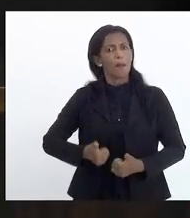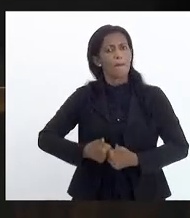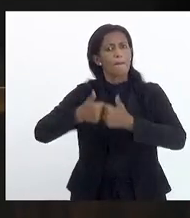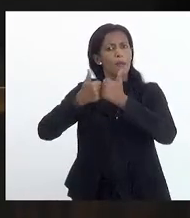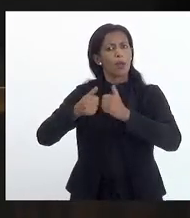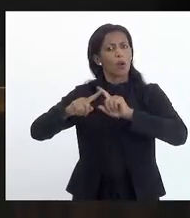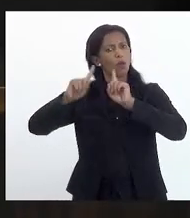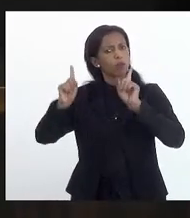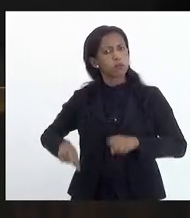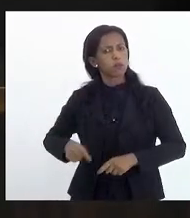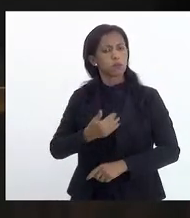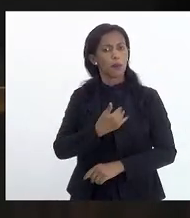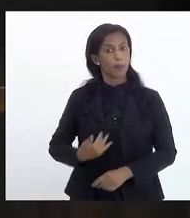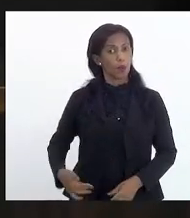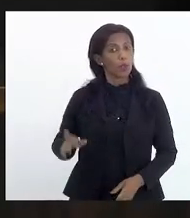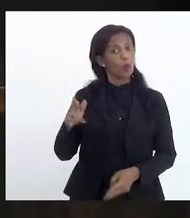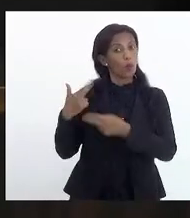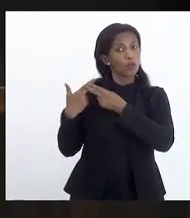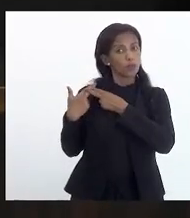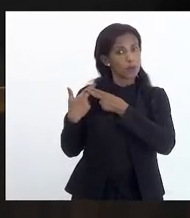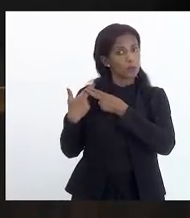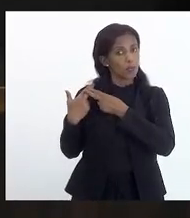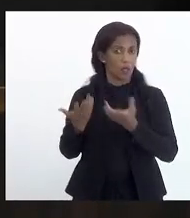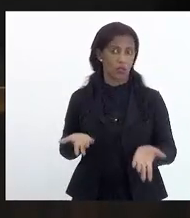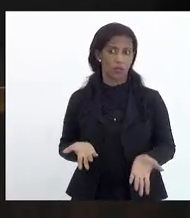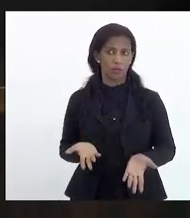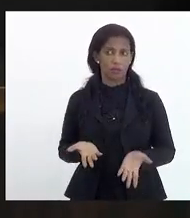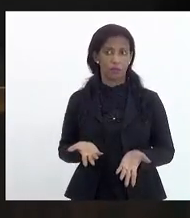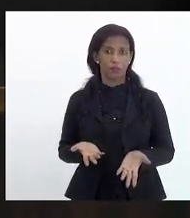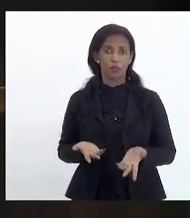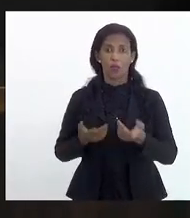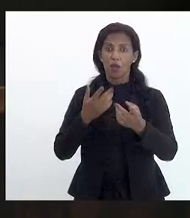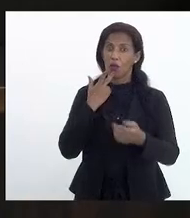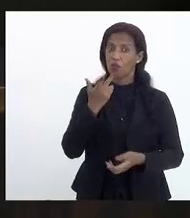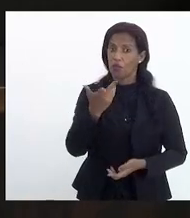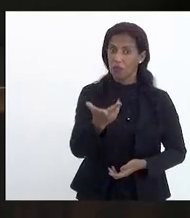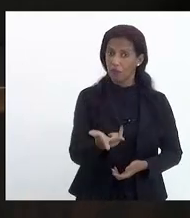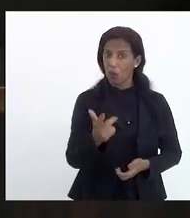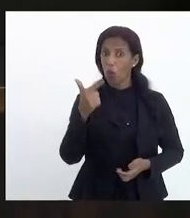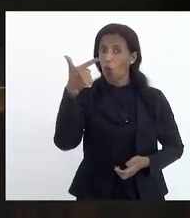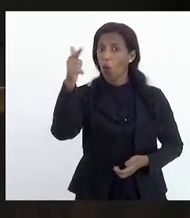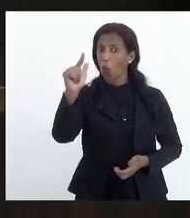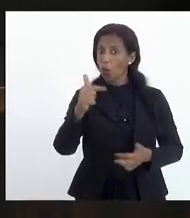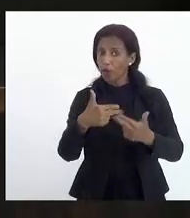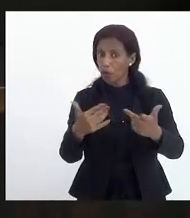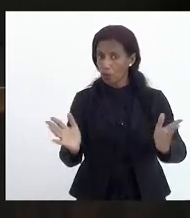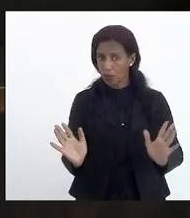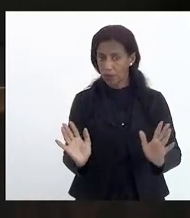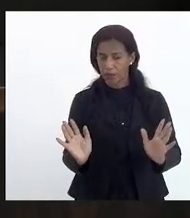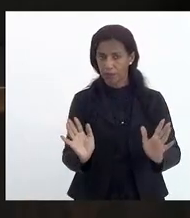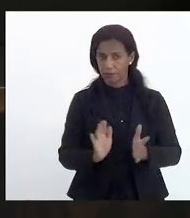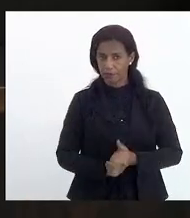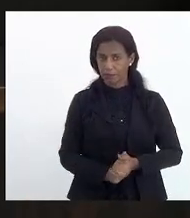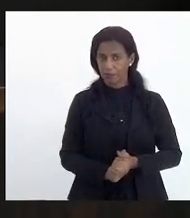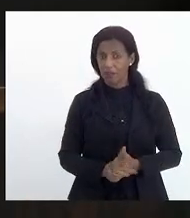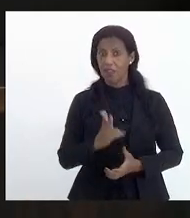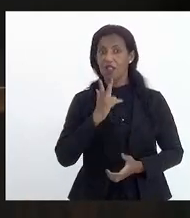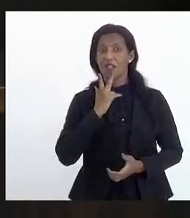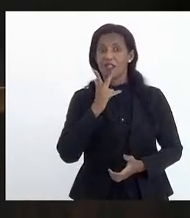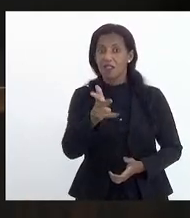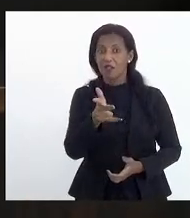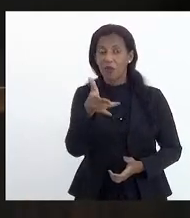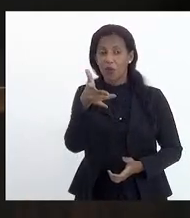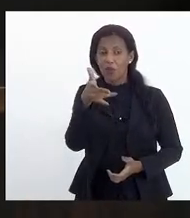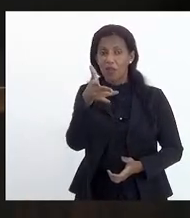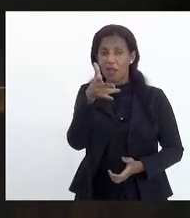público. E com responsabilidade. Vossa Excelência agora falou outra coisa. Falei de mim, presidente. Vossa Excelência tinha falado da salvaguarda